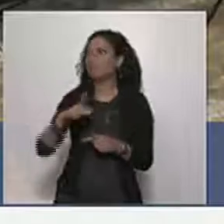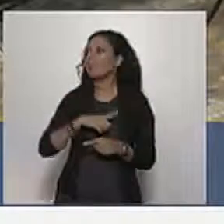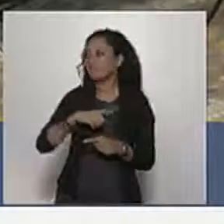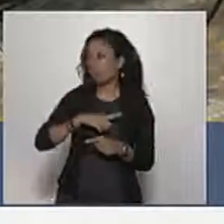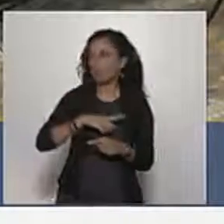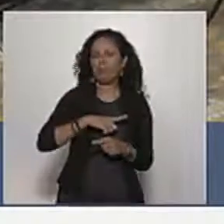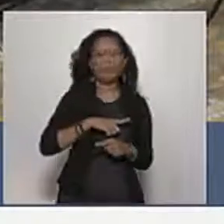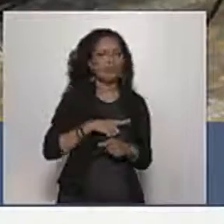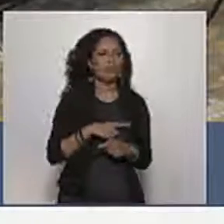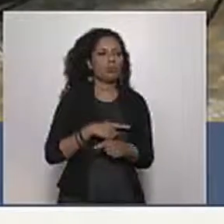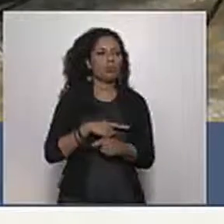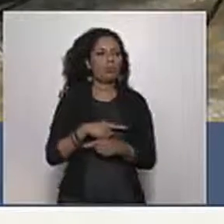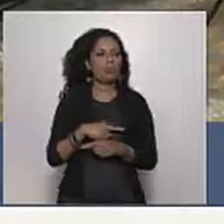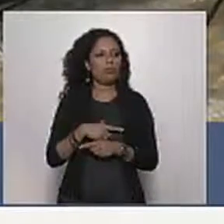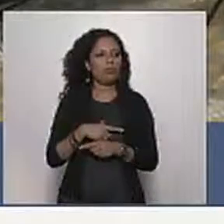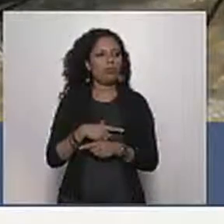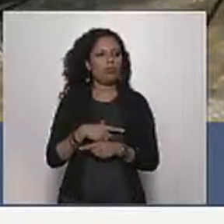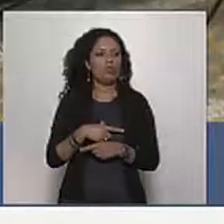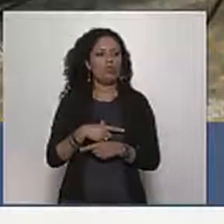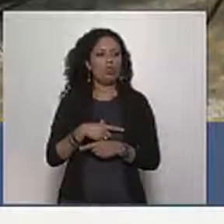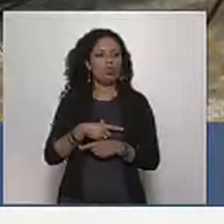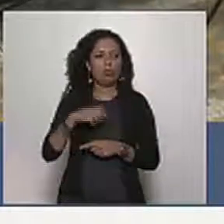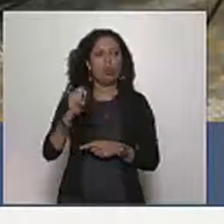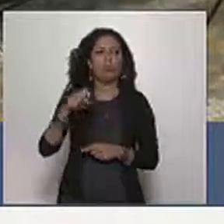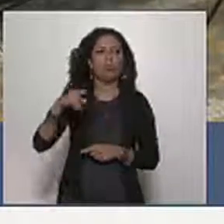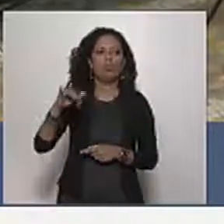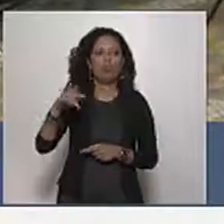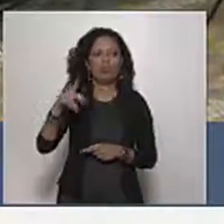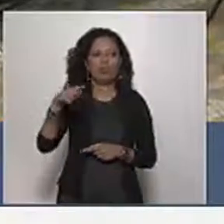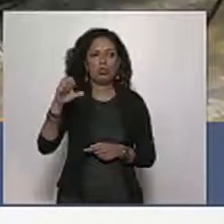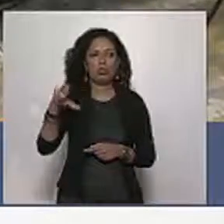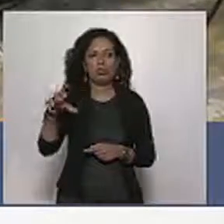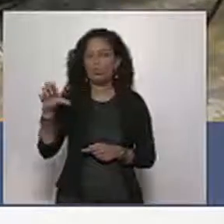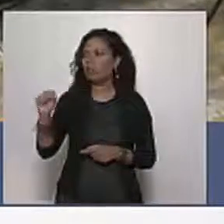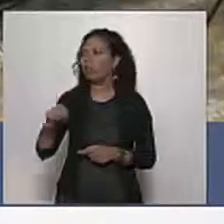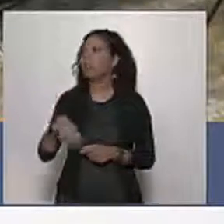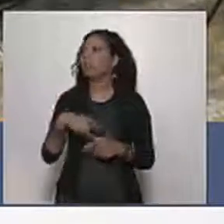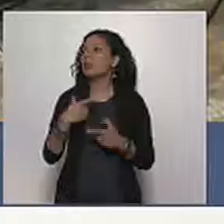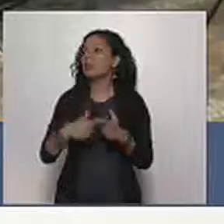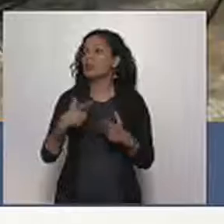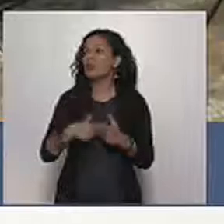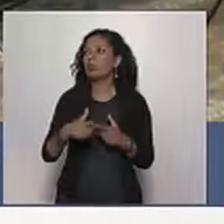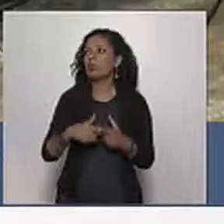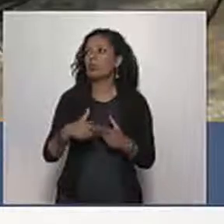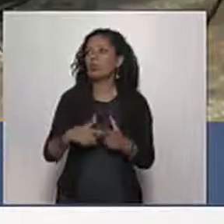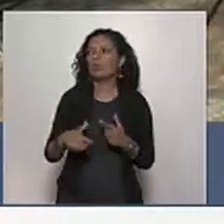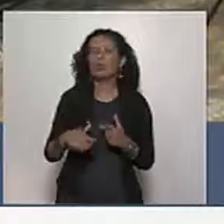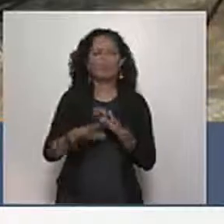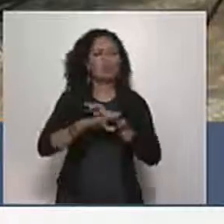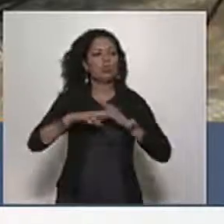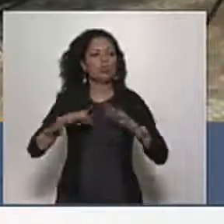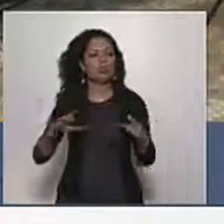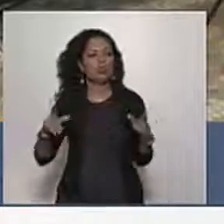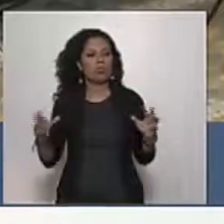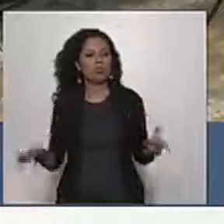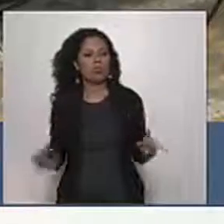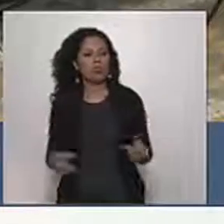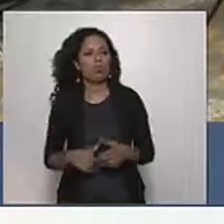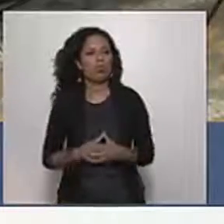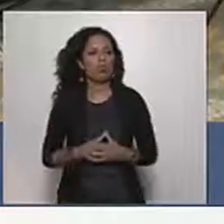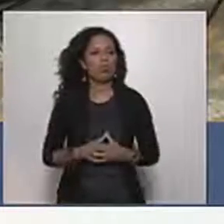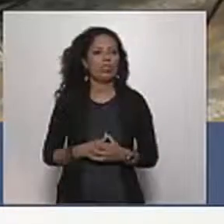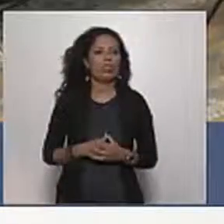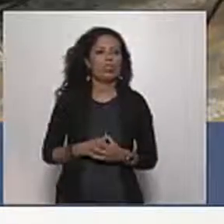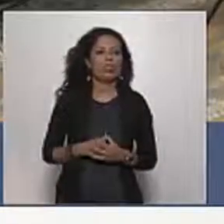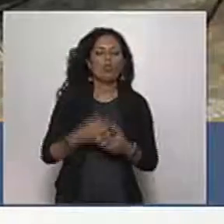utilização de snipers exatamente no momento de alta complexidade, de crise, e não naturalizada da maneira